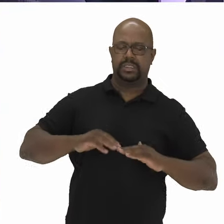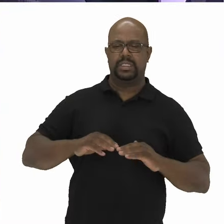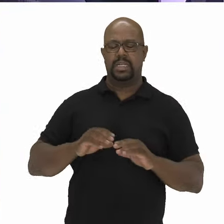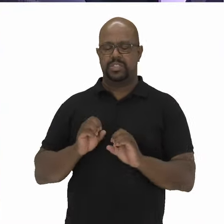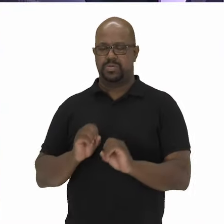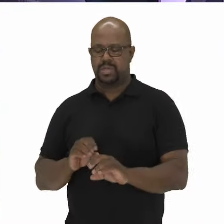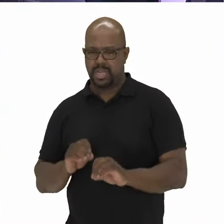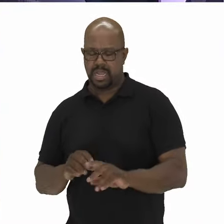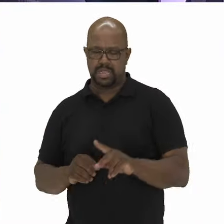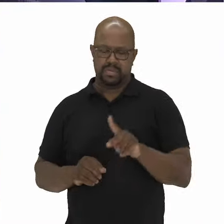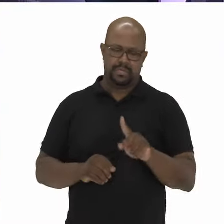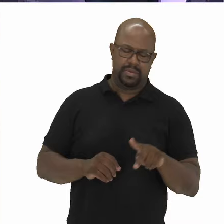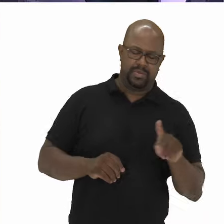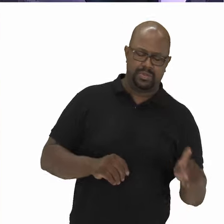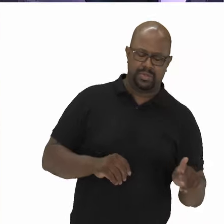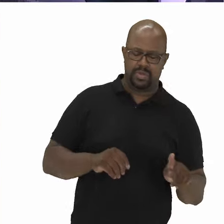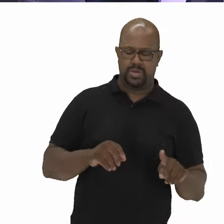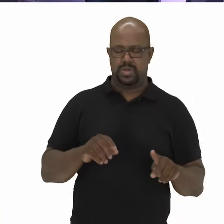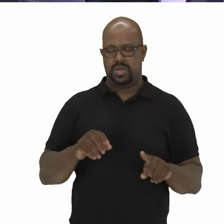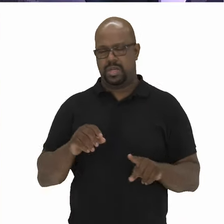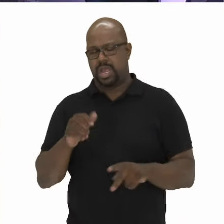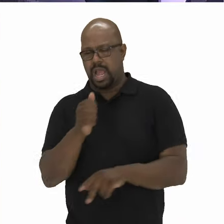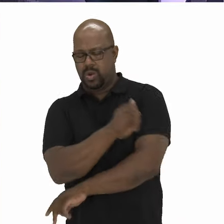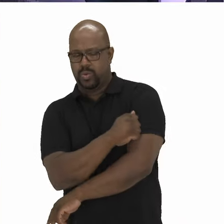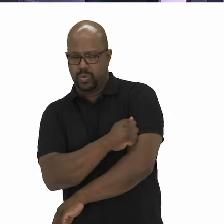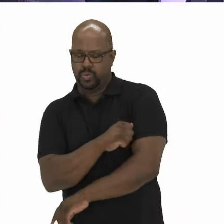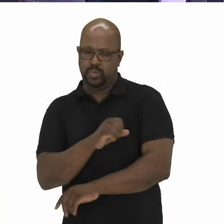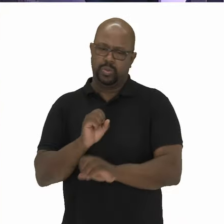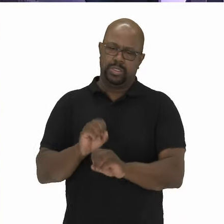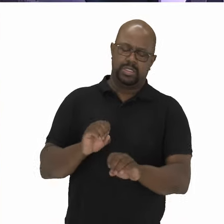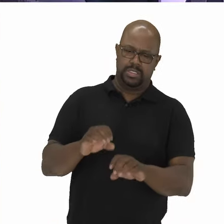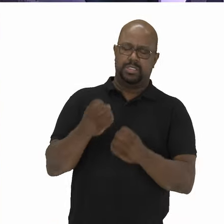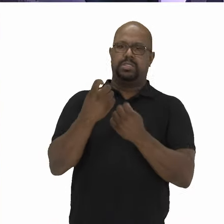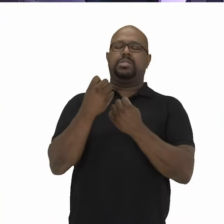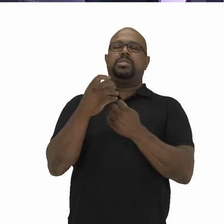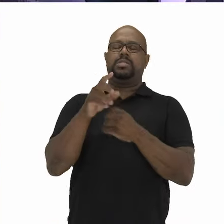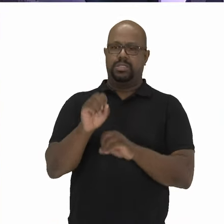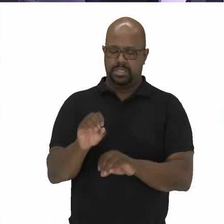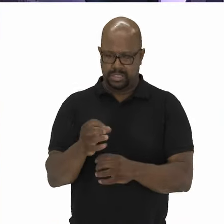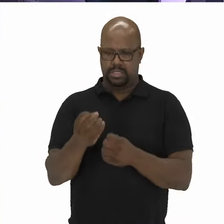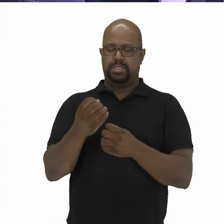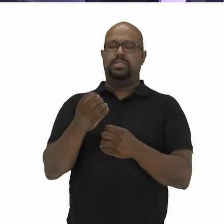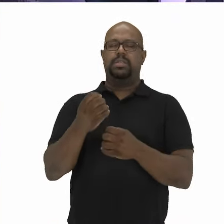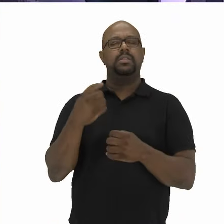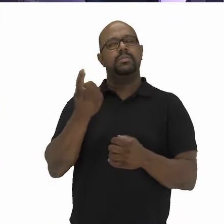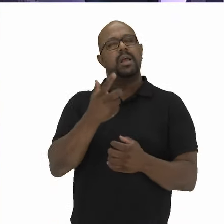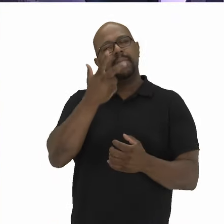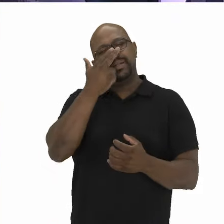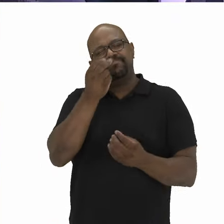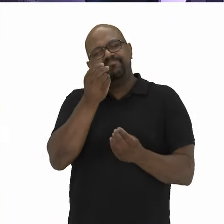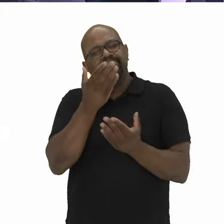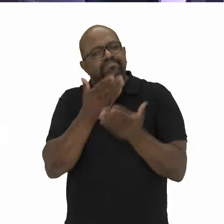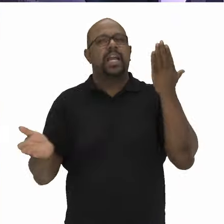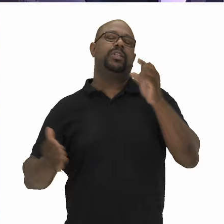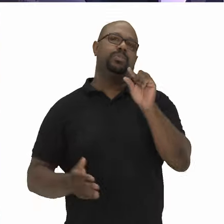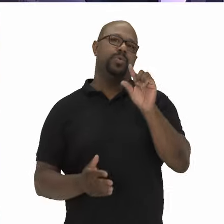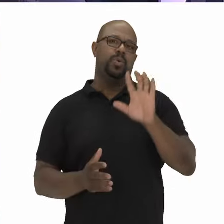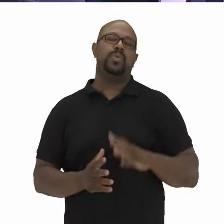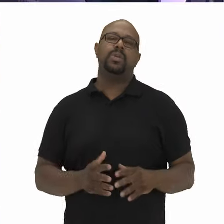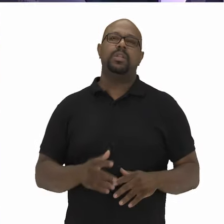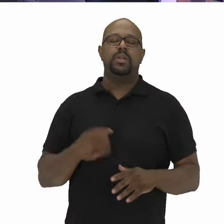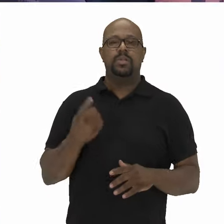profissional educando educando educador né E aí Nós pensamos que nós perdemos